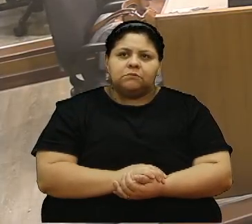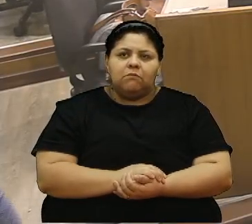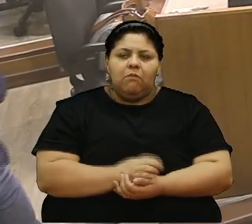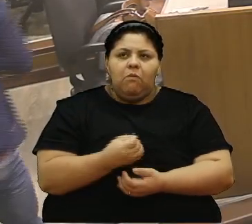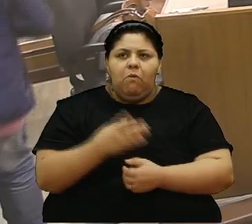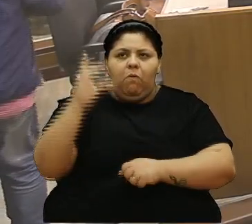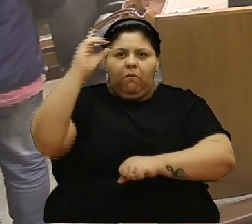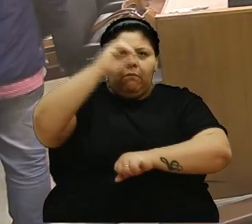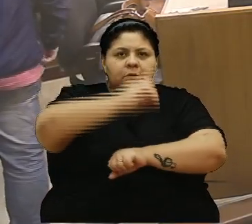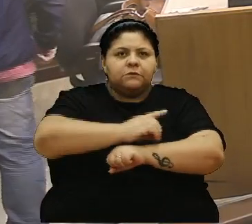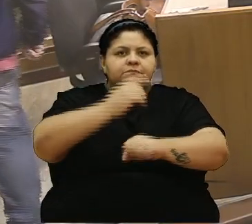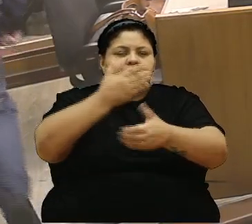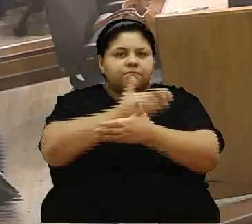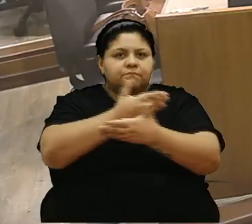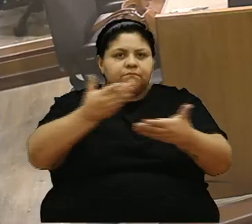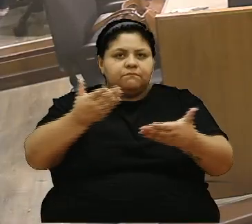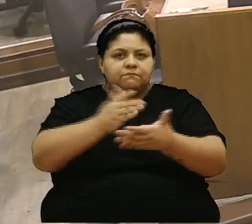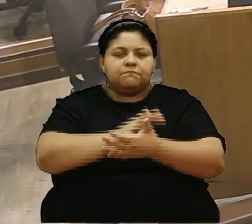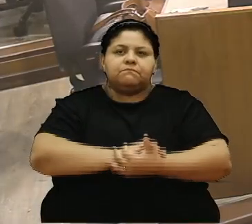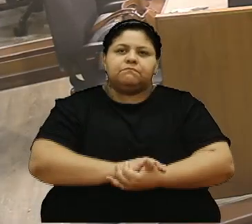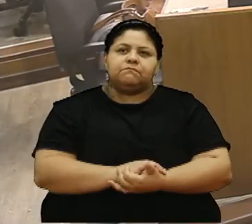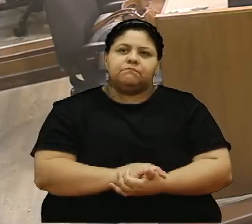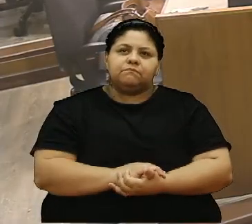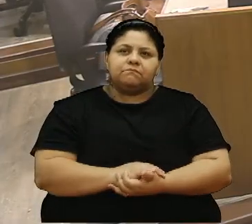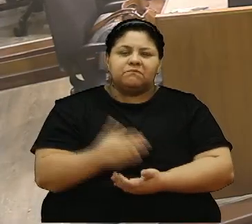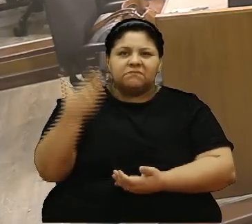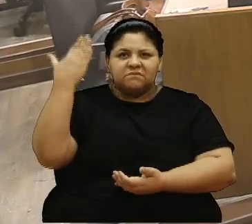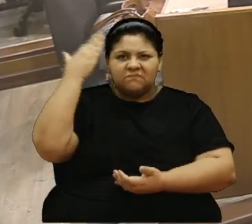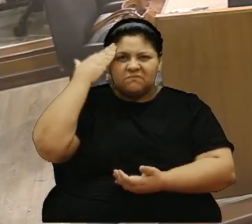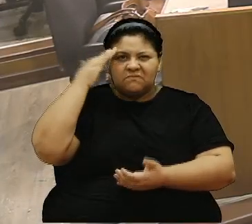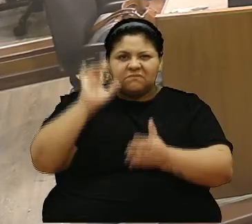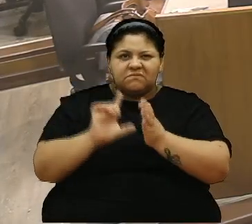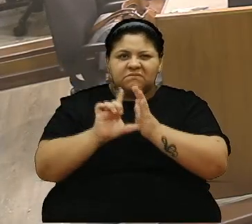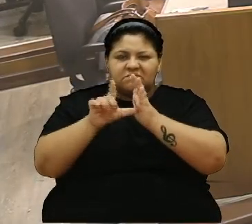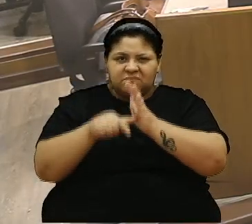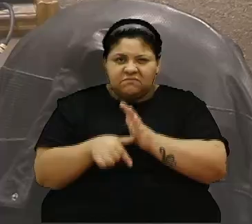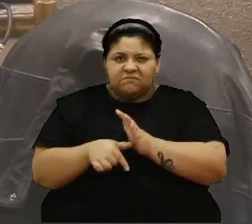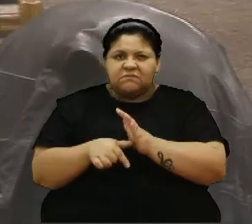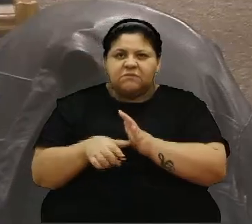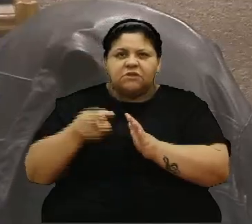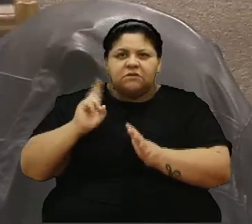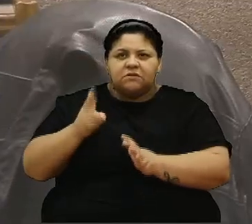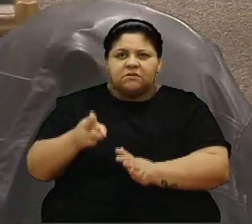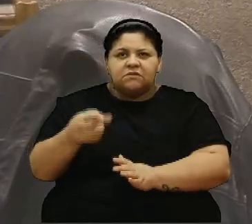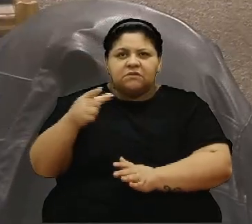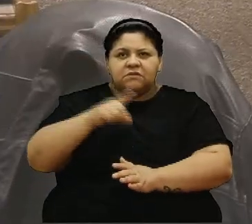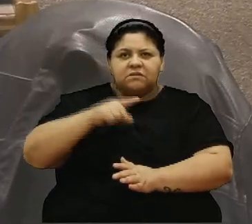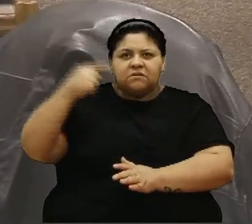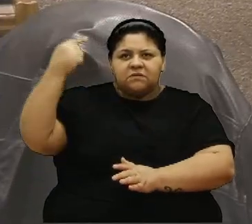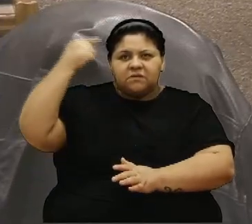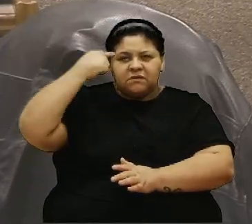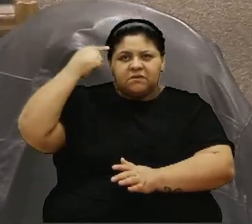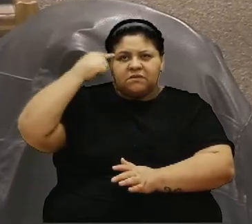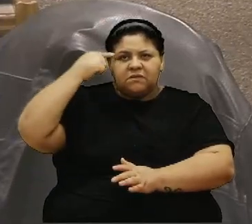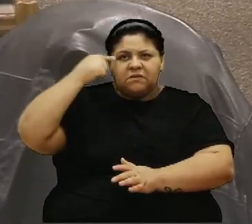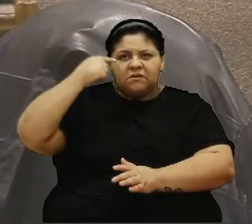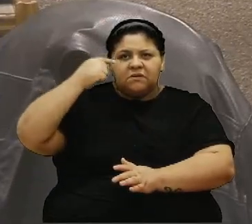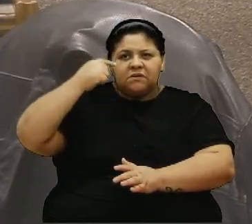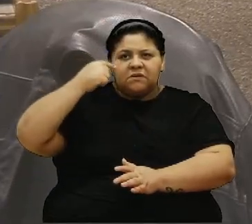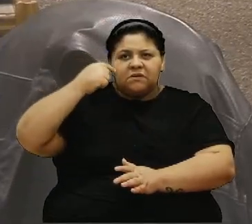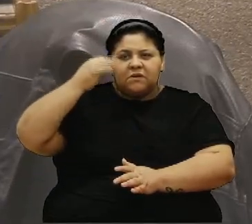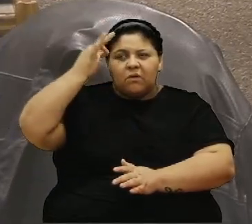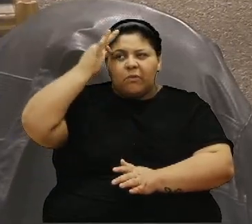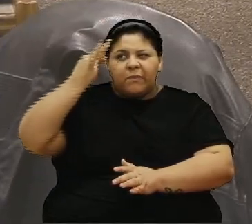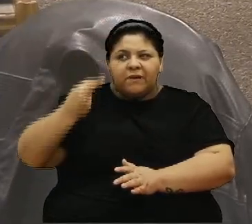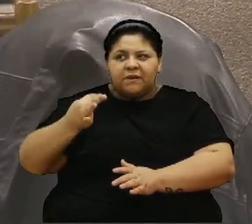Bom dia, colegas, presidente. Sabe que depois que a gente assume... Eu sempre tive um pensamento de sempre interpretar as coisas por mim